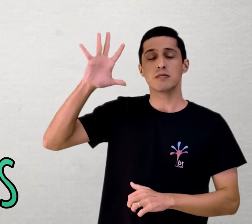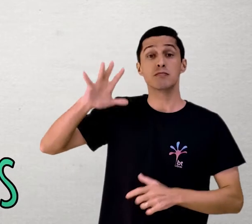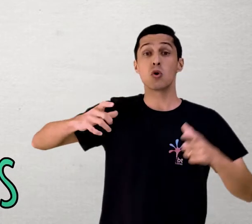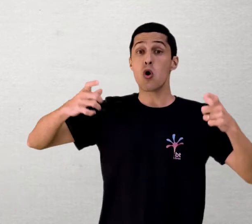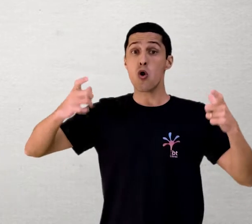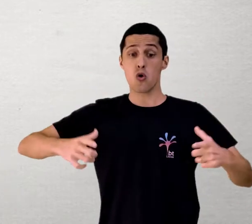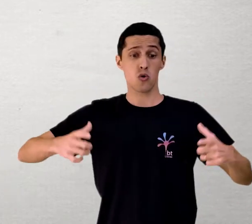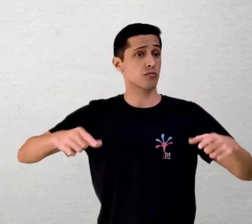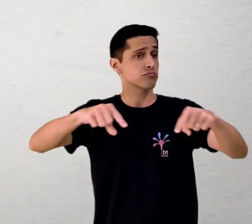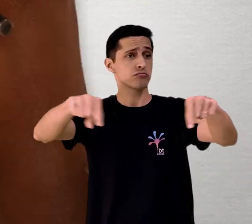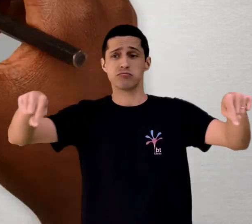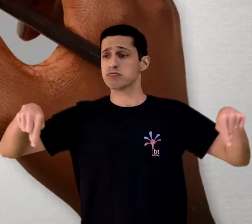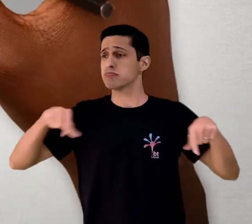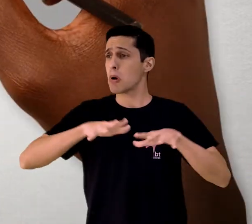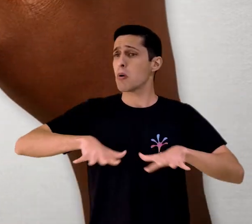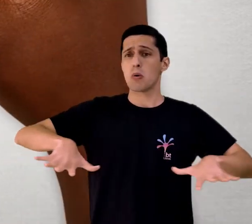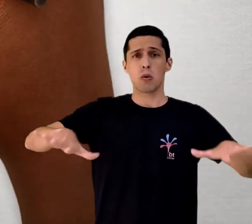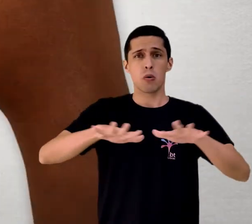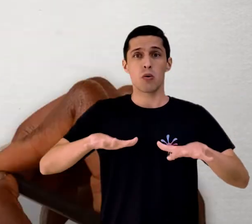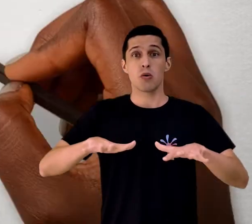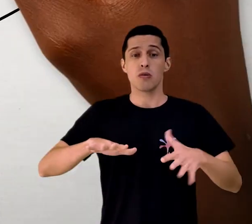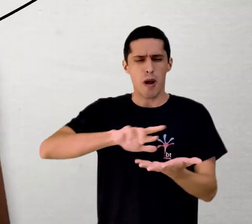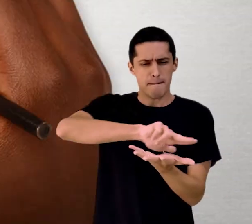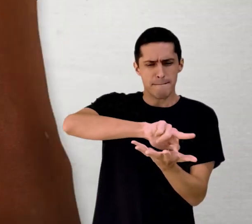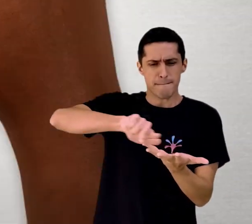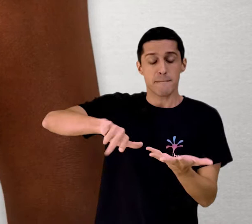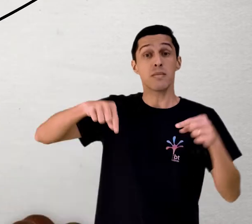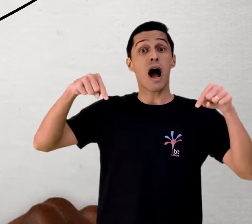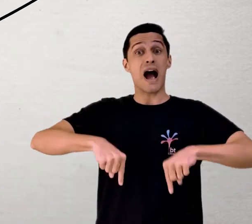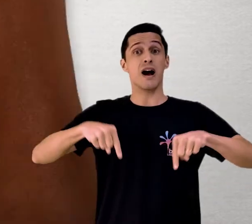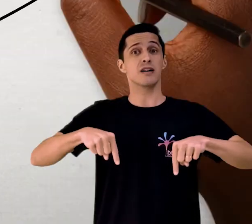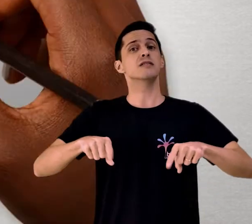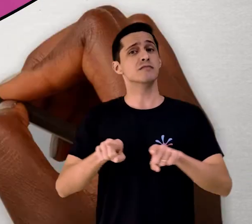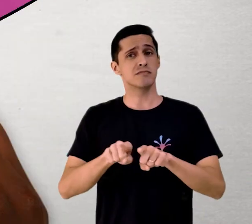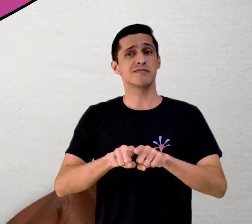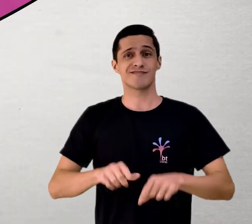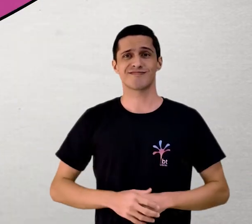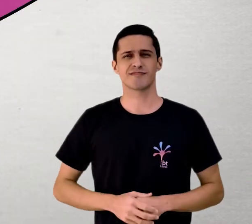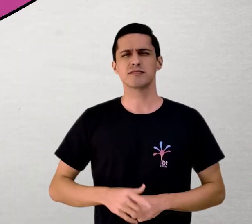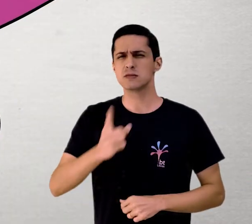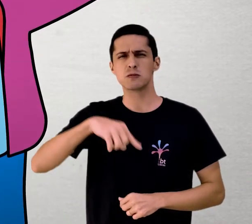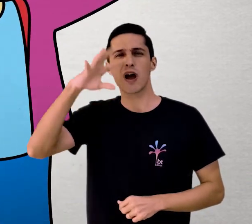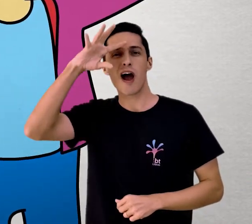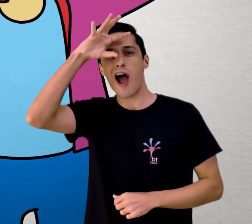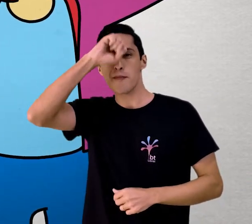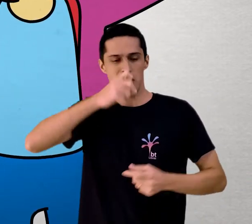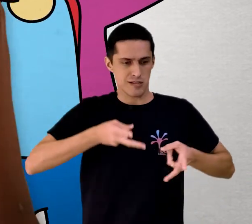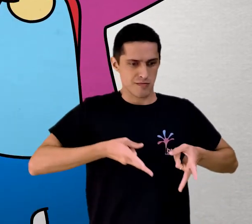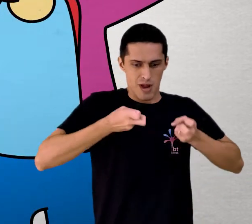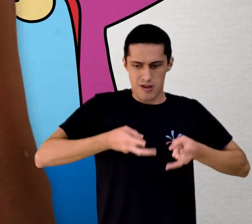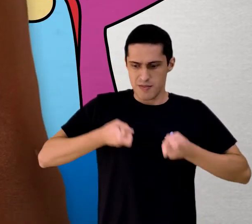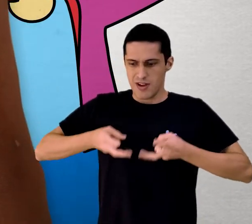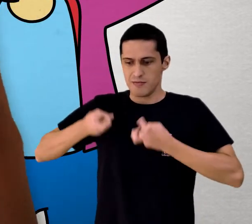inseridos e características do momento presente. Quando aprendemos a nos perceber melhor, somos capazes